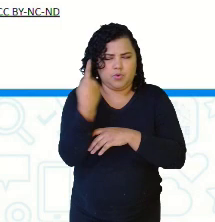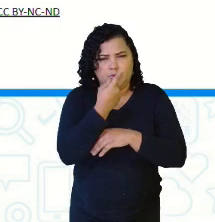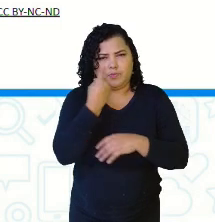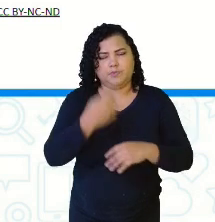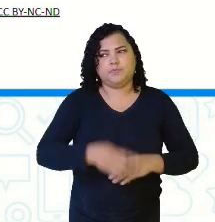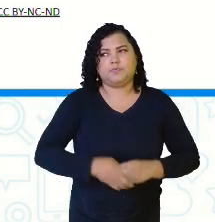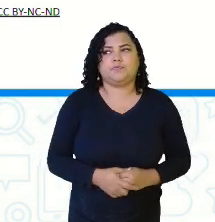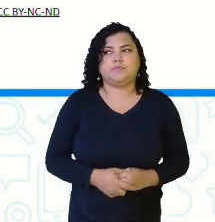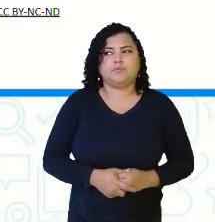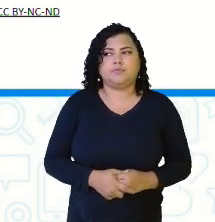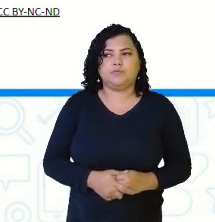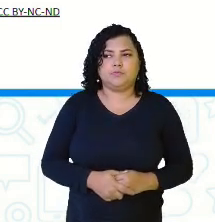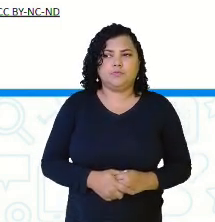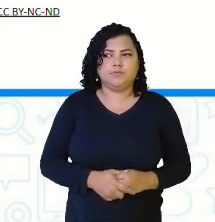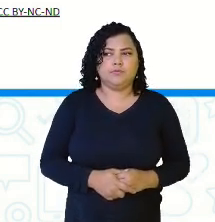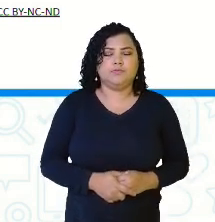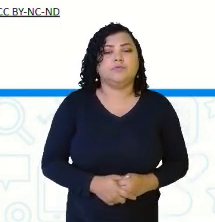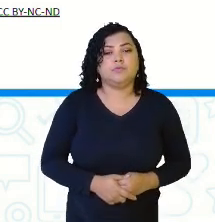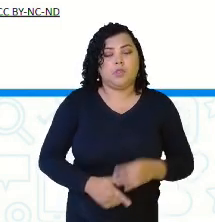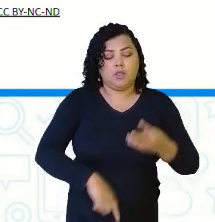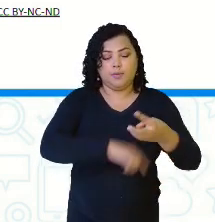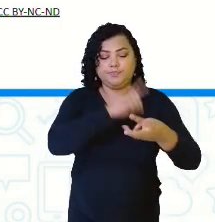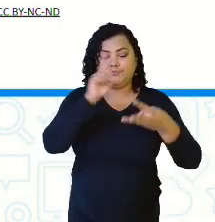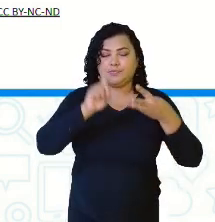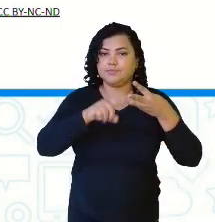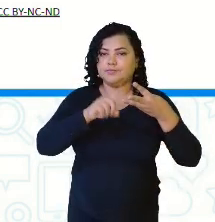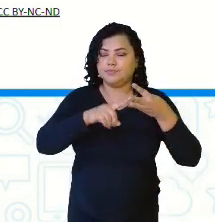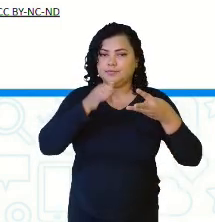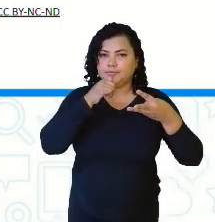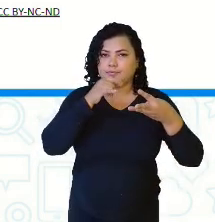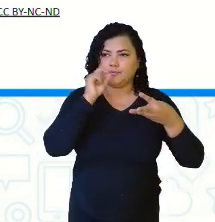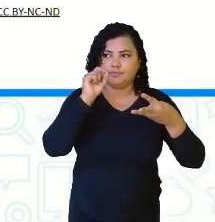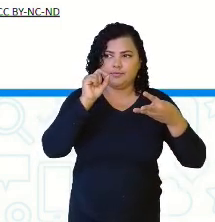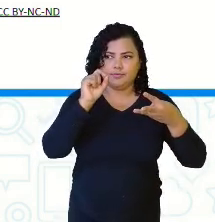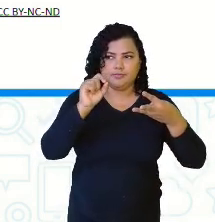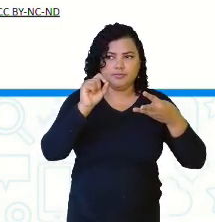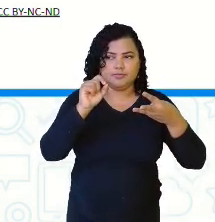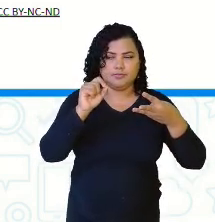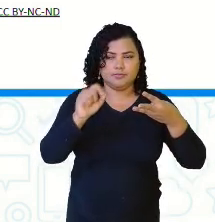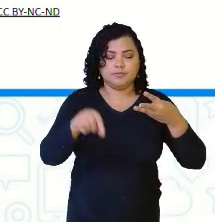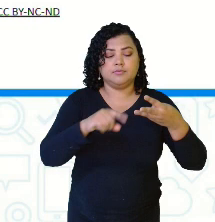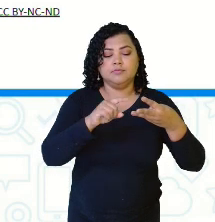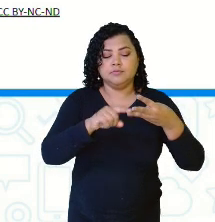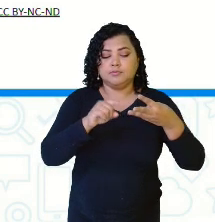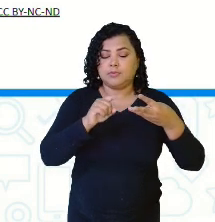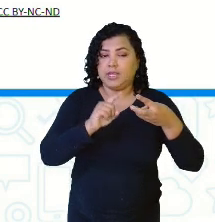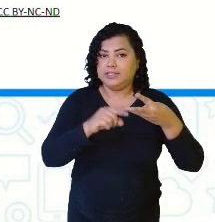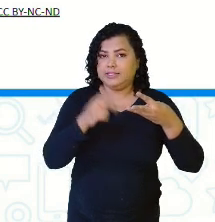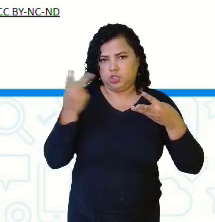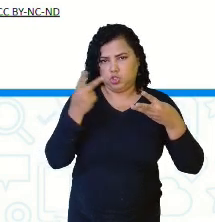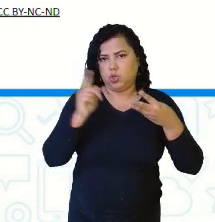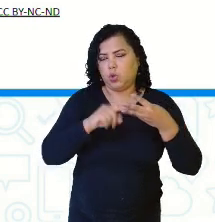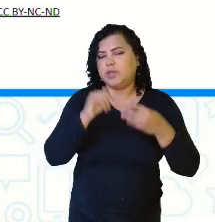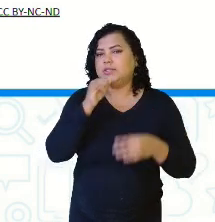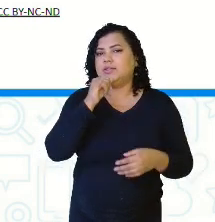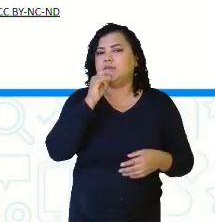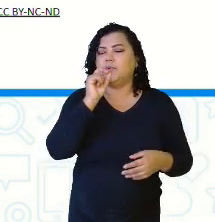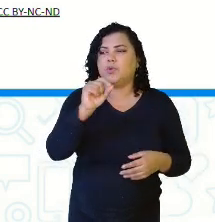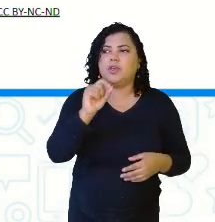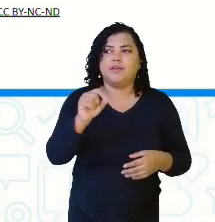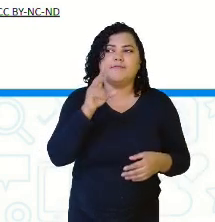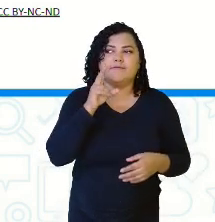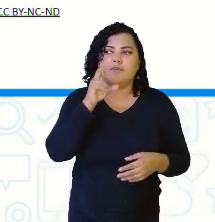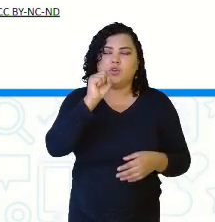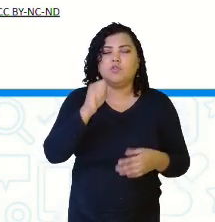som. E aí, o terceiro exemplo de intensidade que nós temos, no caso, esses dois aí foram fortes. A gente vai ver agora